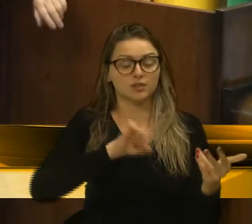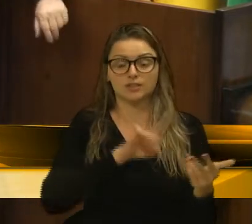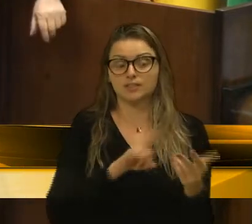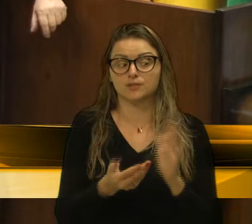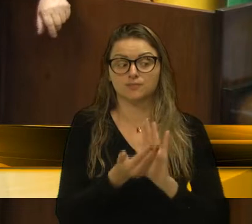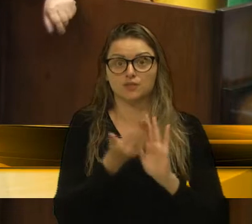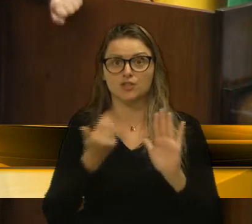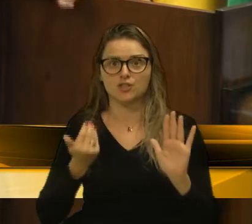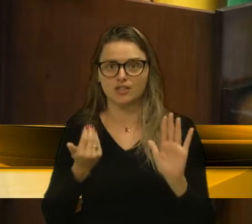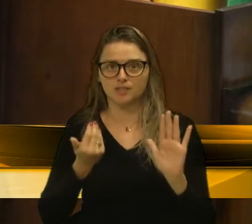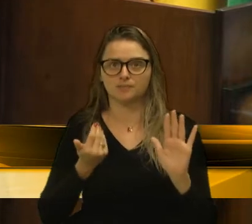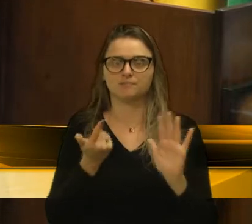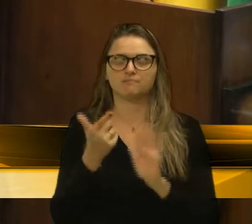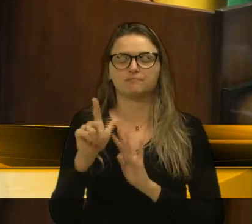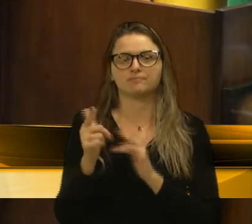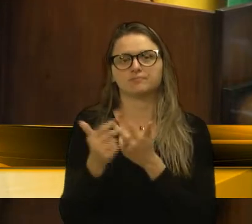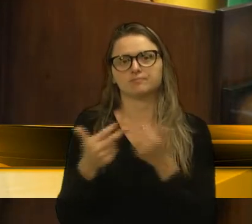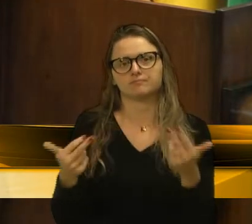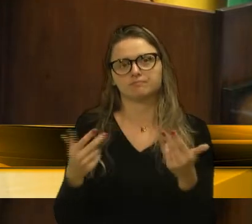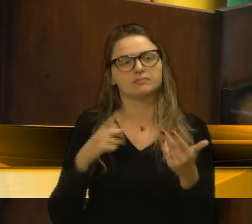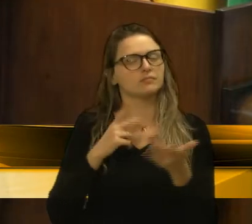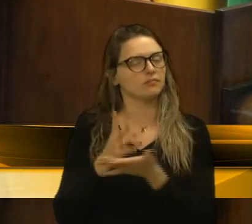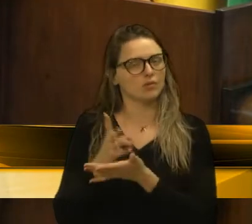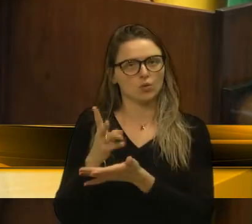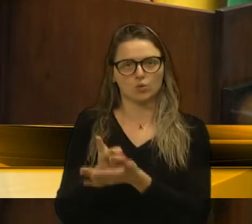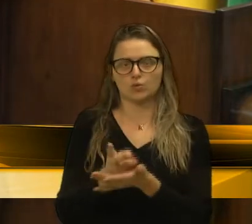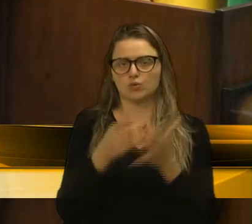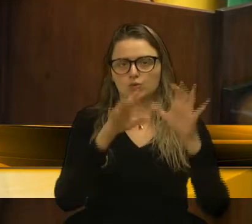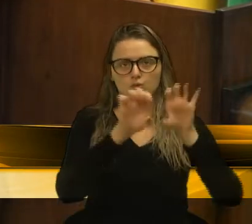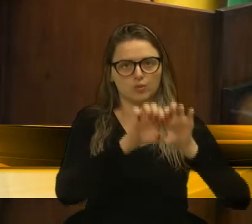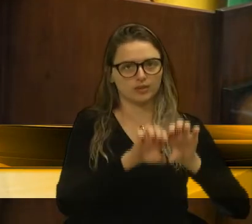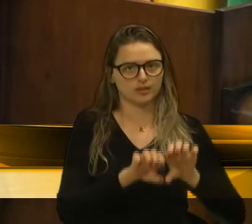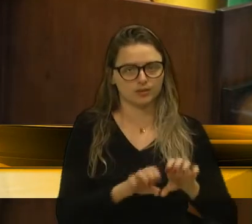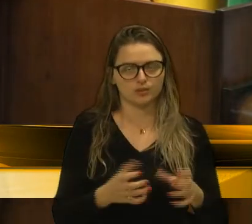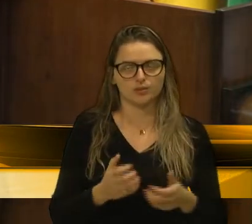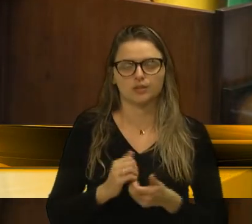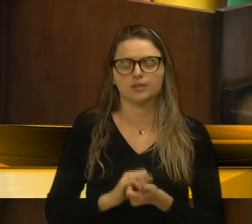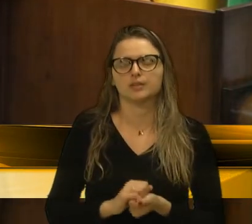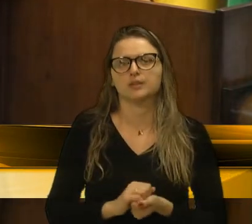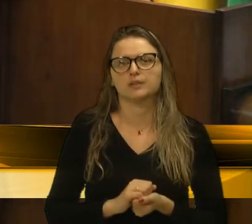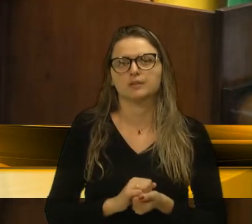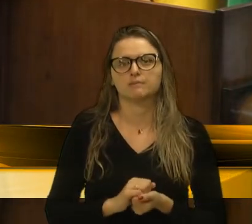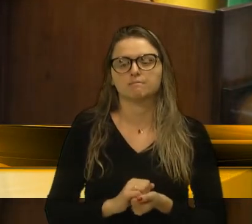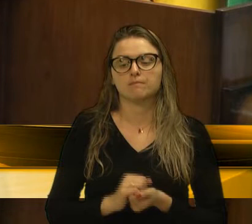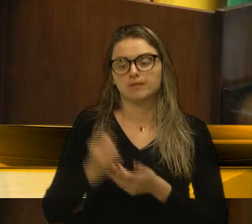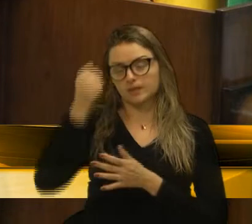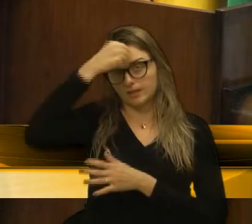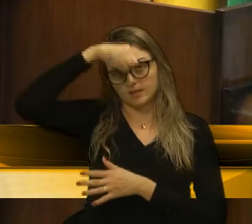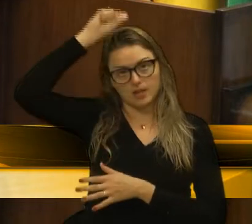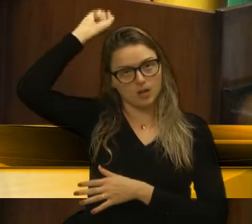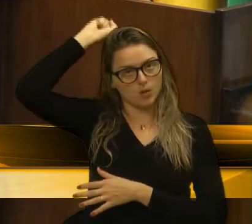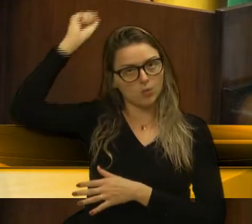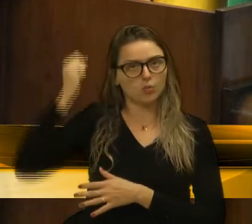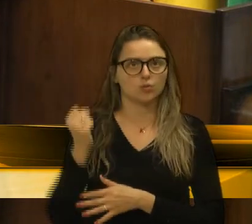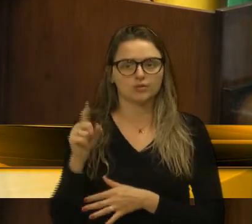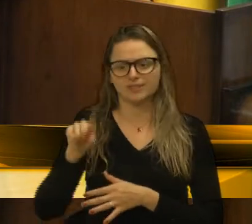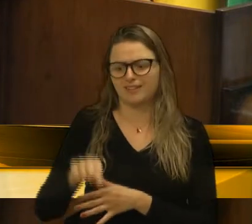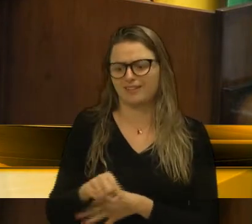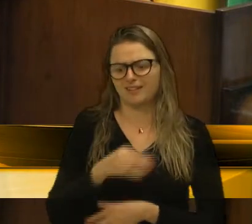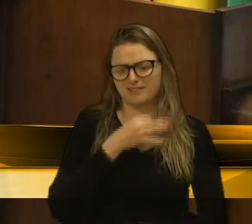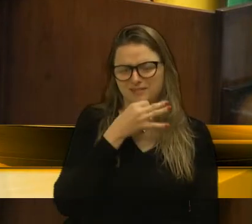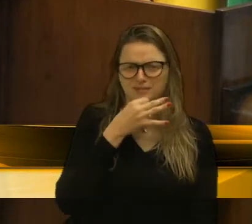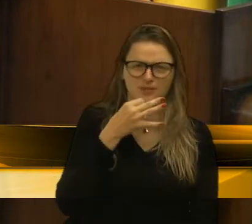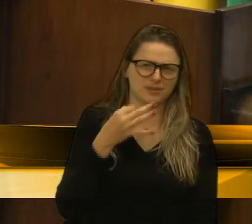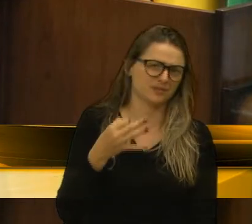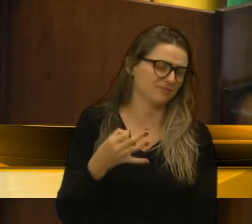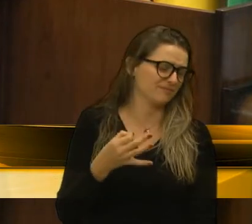demais gravames existentes, eles estão lá e permanecem. Pode seguir. O da Universidade de Caxias do Sul, então, chega a ser ridículo,